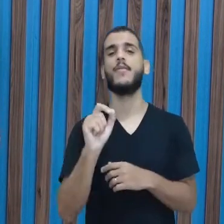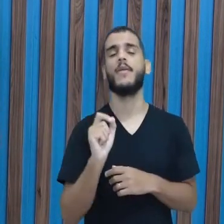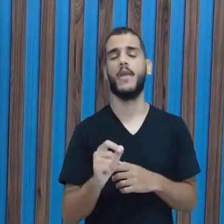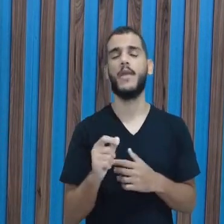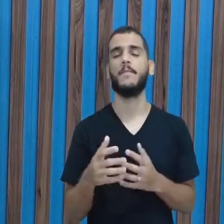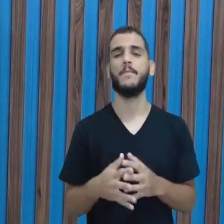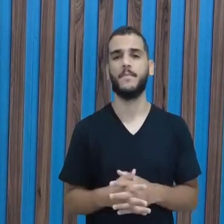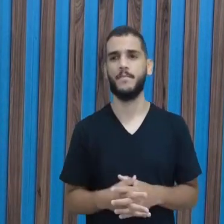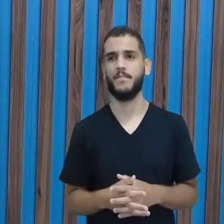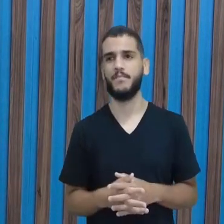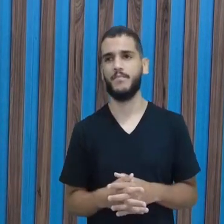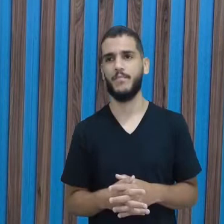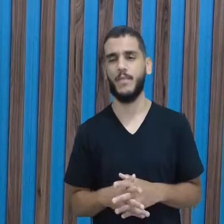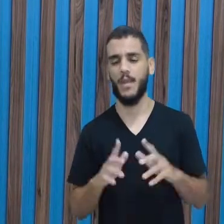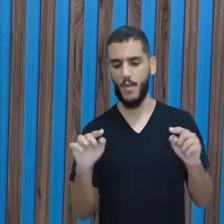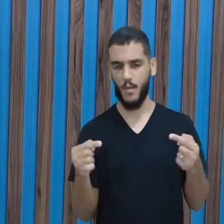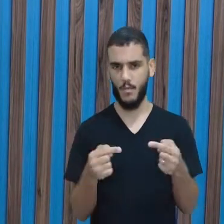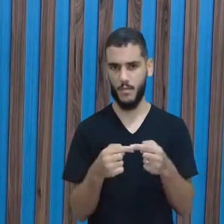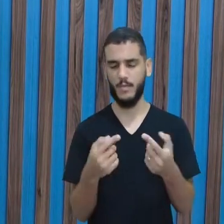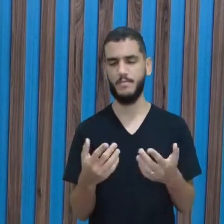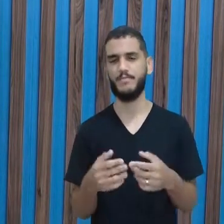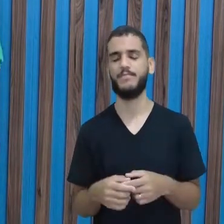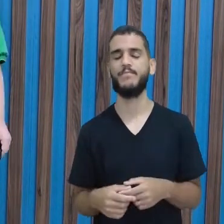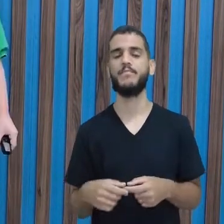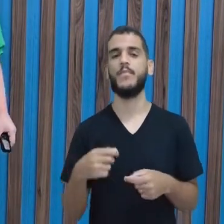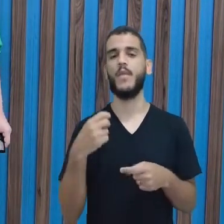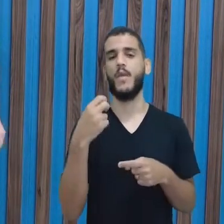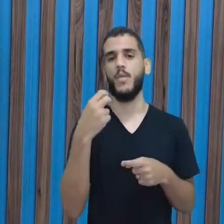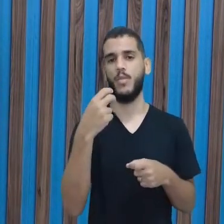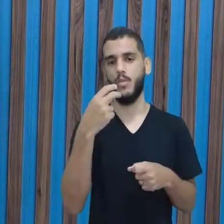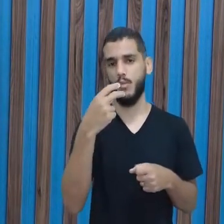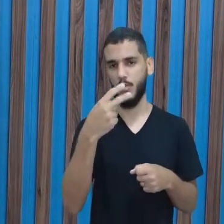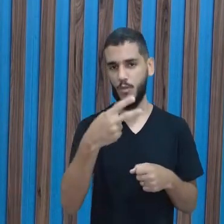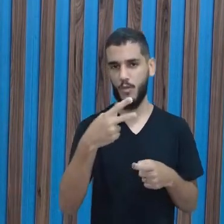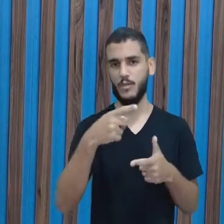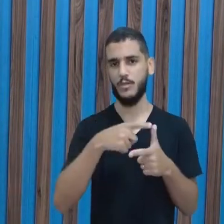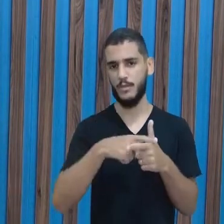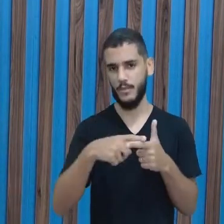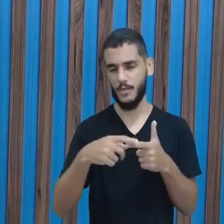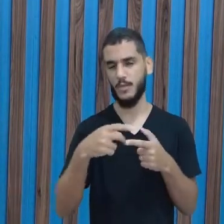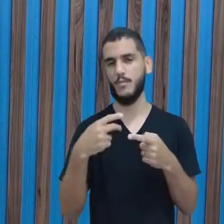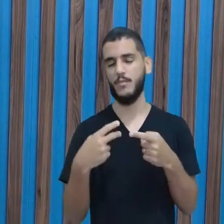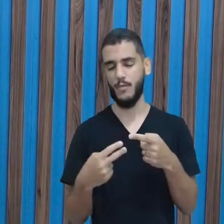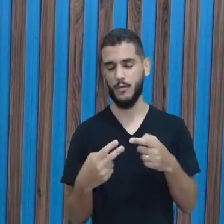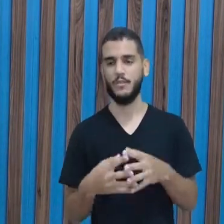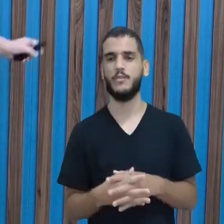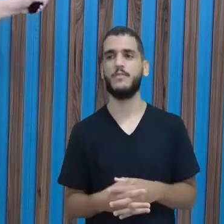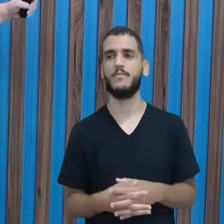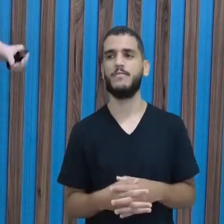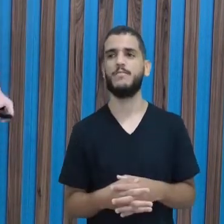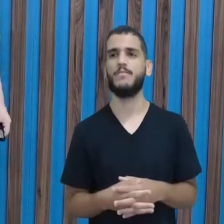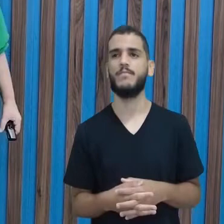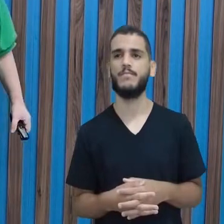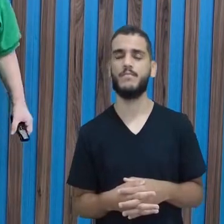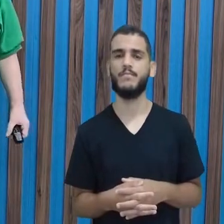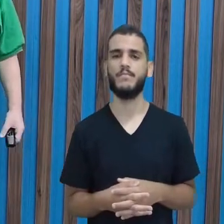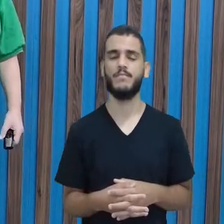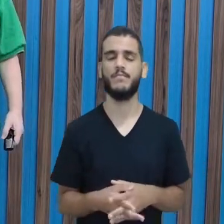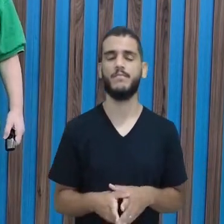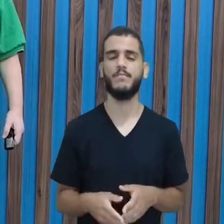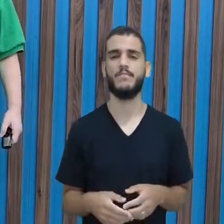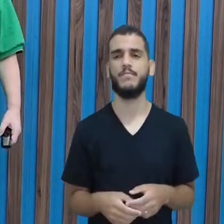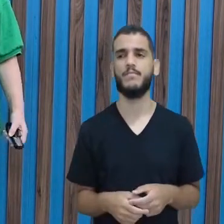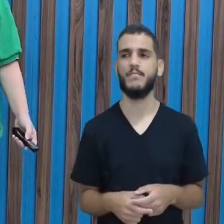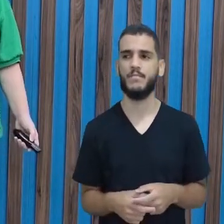proporção direta. 2 dividido por 2, R$2 para 2 meninos, dá quanto, Marta, para cada um? R$1